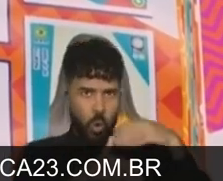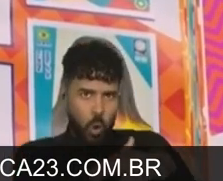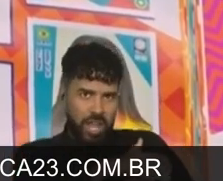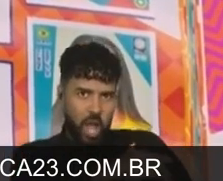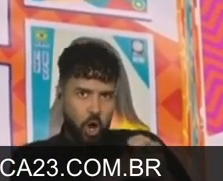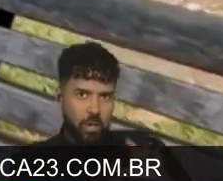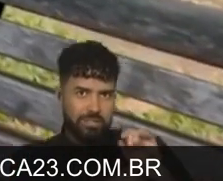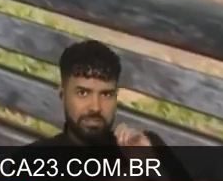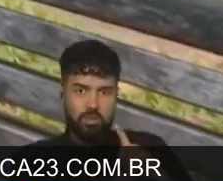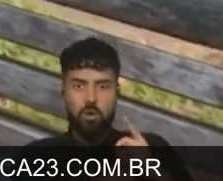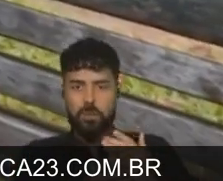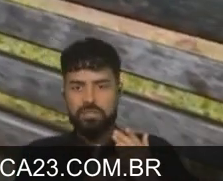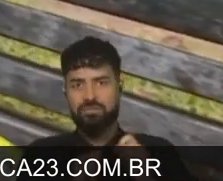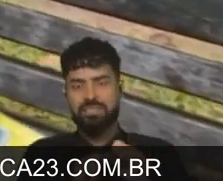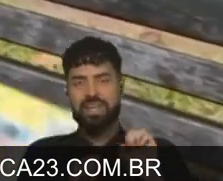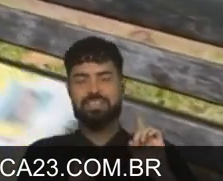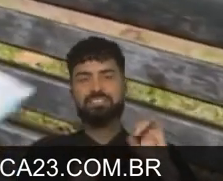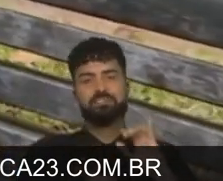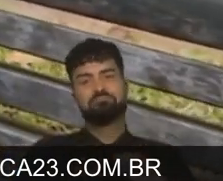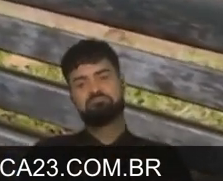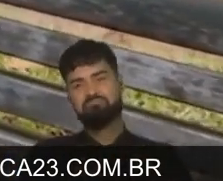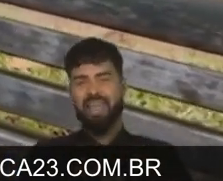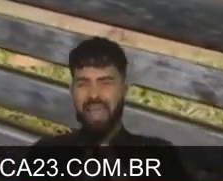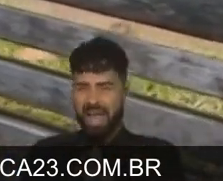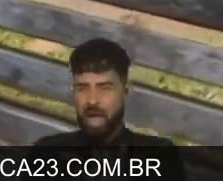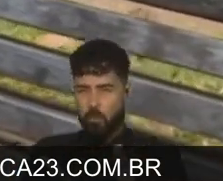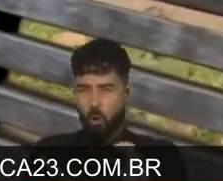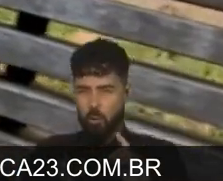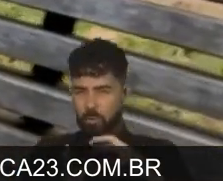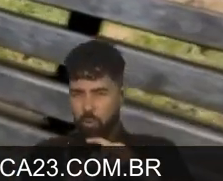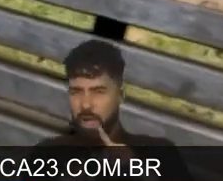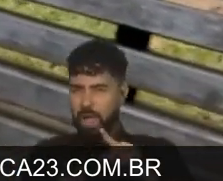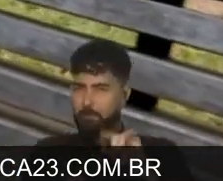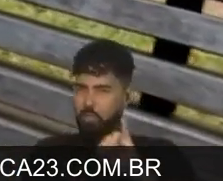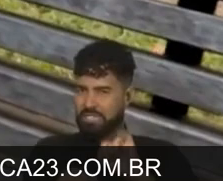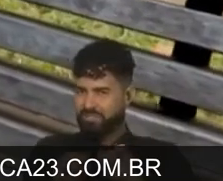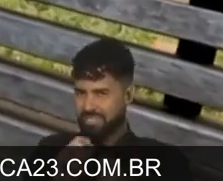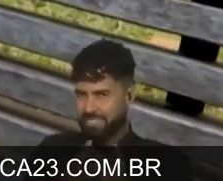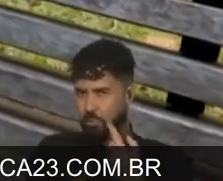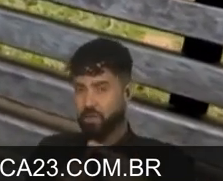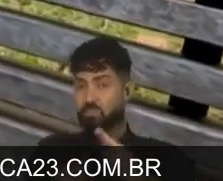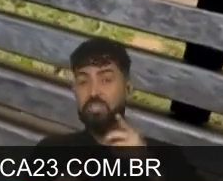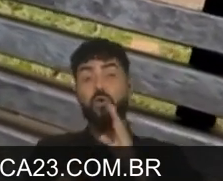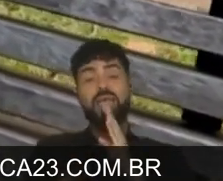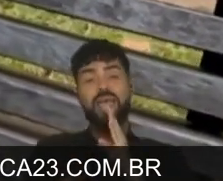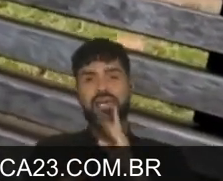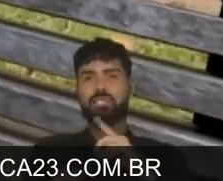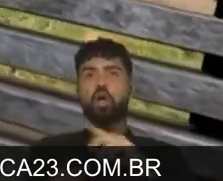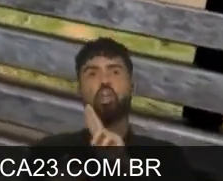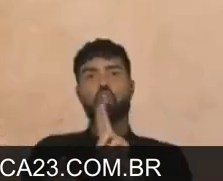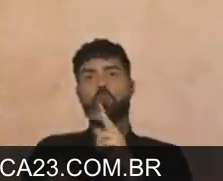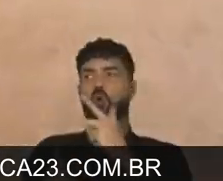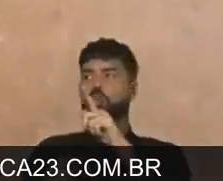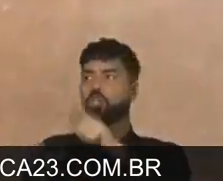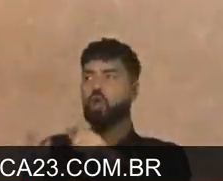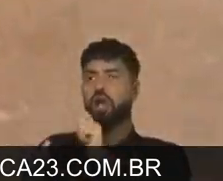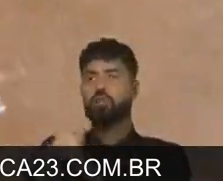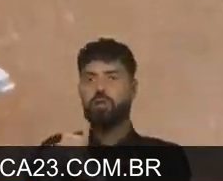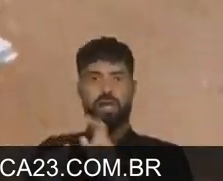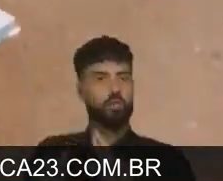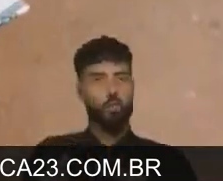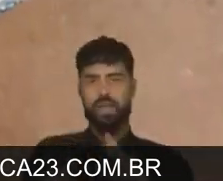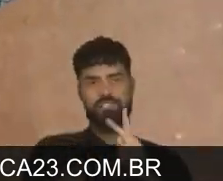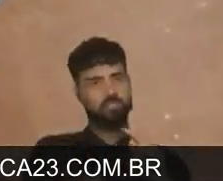suas edições. Então eu acho que o álbum da Copa do Mundo é fundamental para que você conheça outras jogadoras que não são do seu país e que também